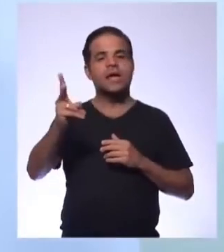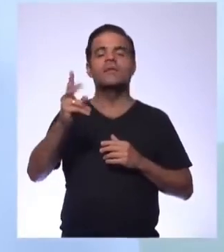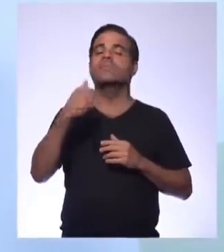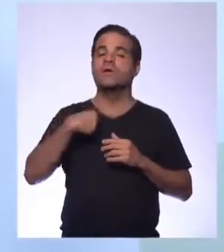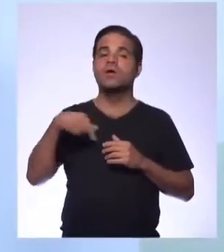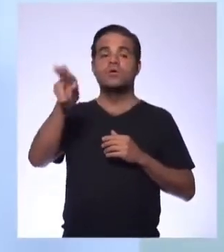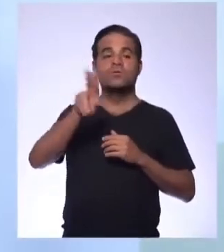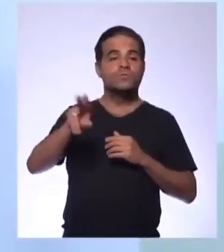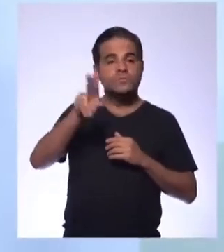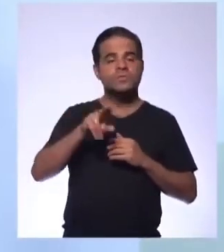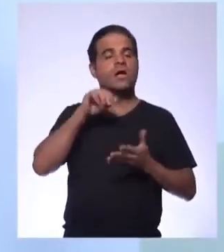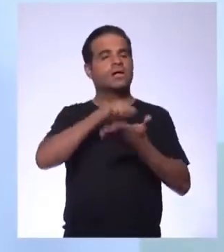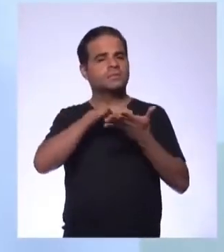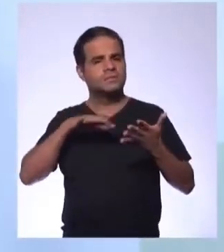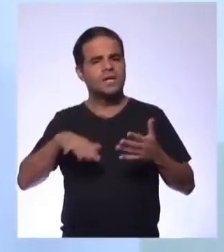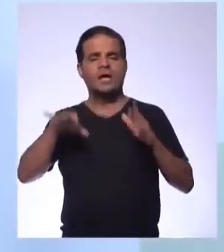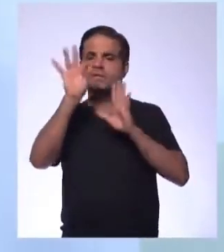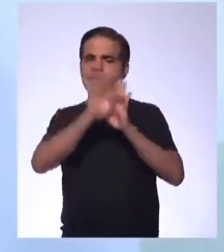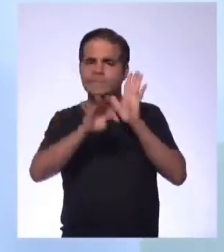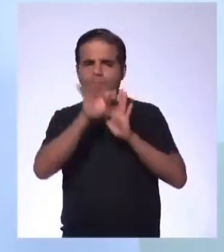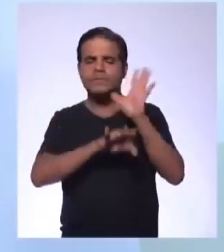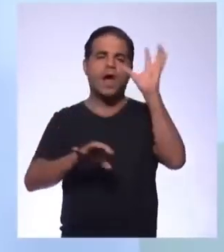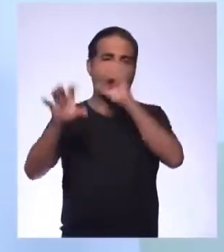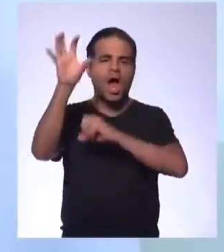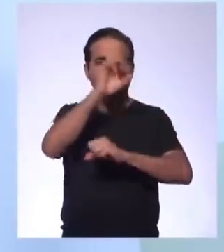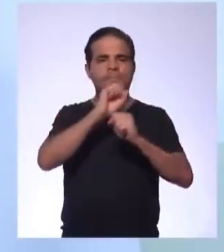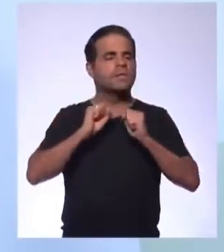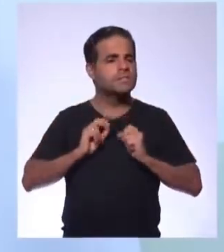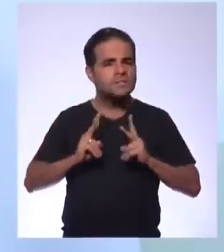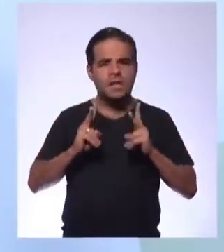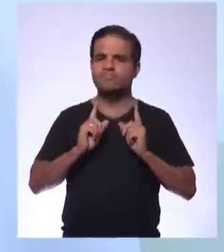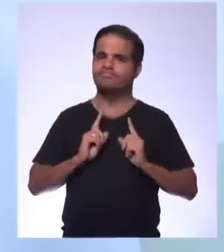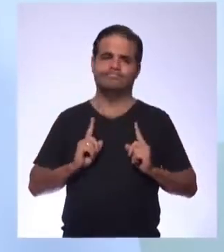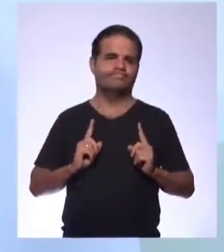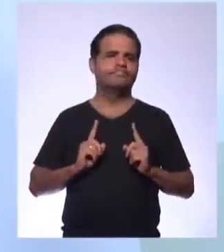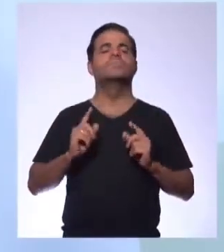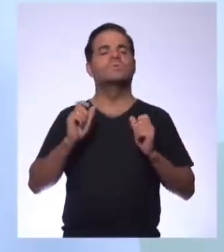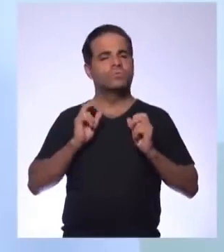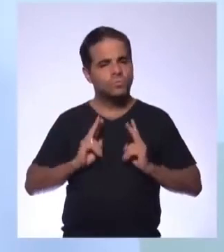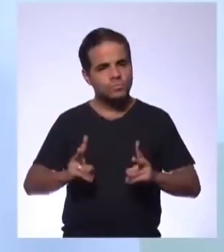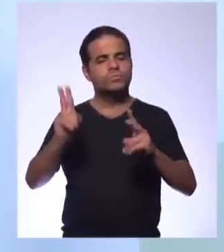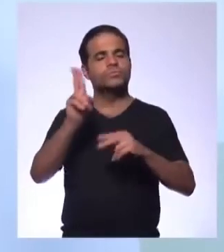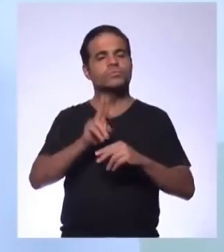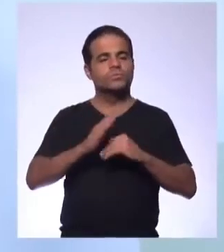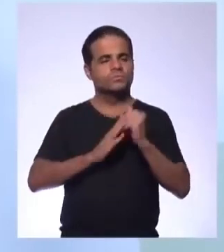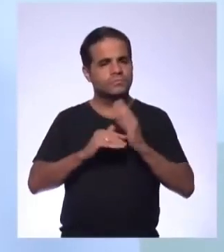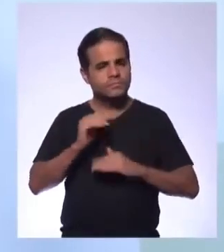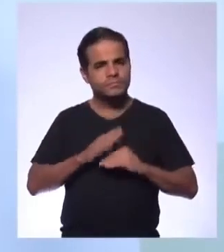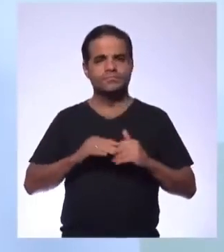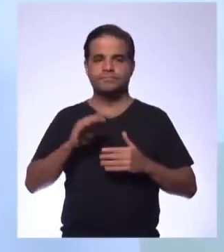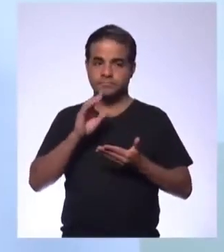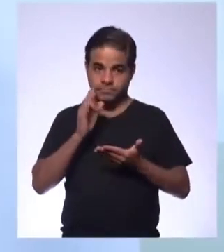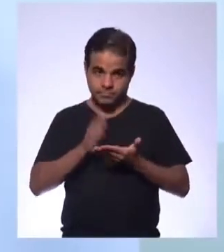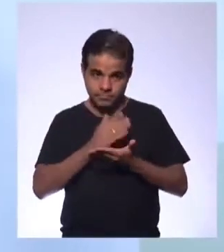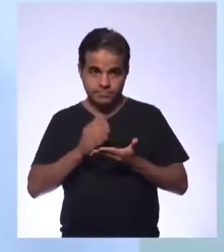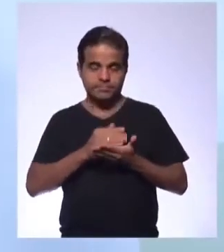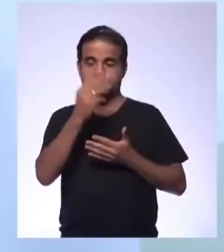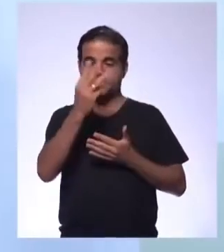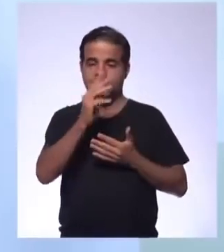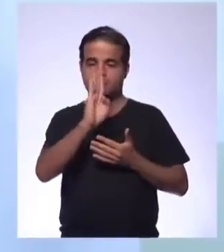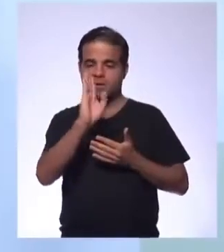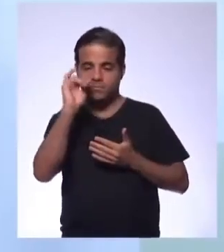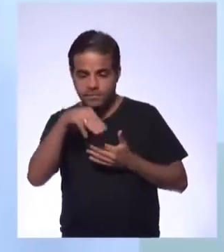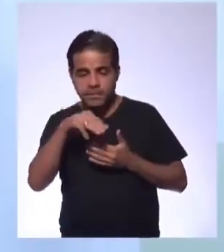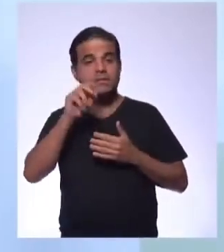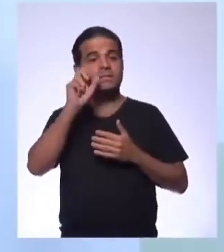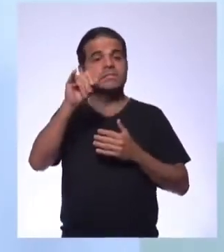usar atividades, textos do Aprender Sempre? Não. Eu continuo usando habilidades do caderno do aluno do terceiro bimestre.